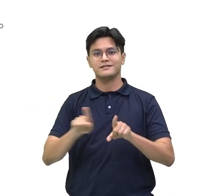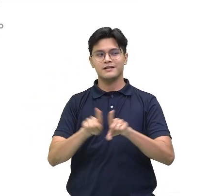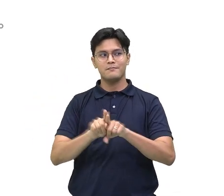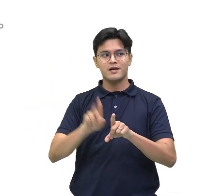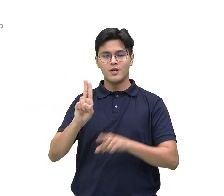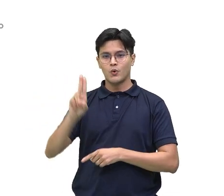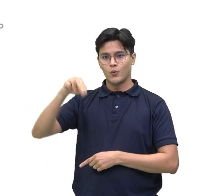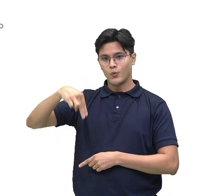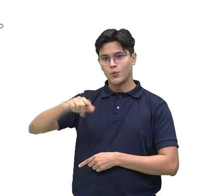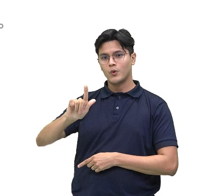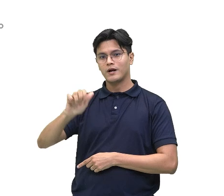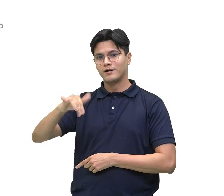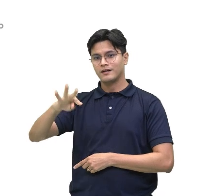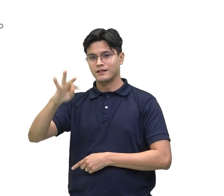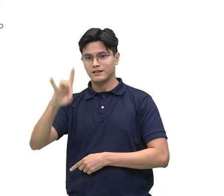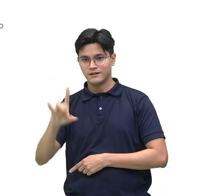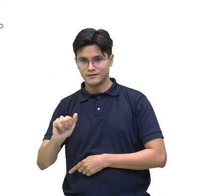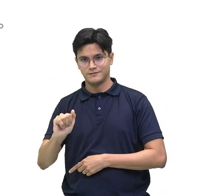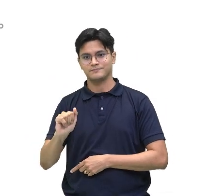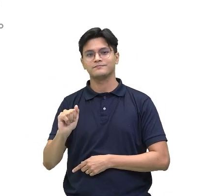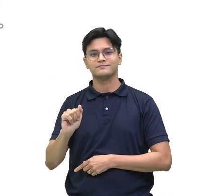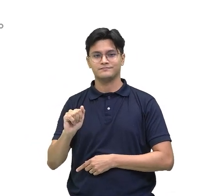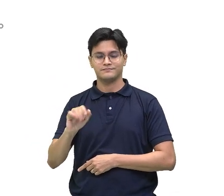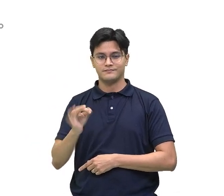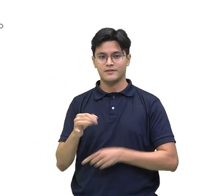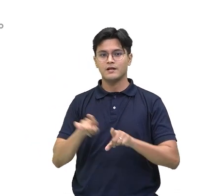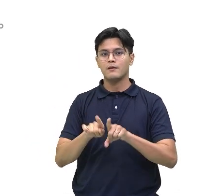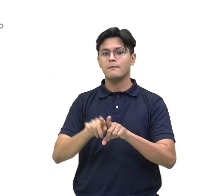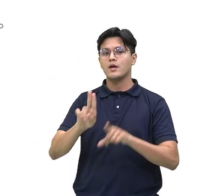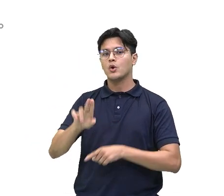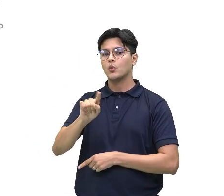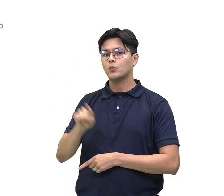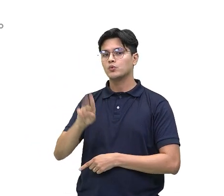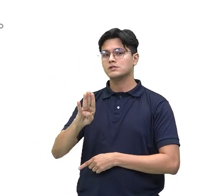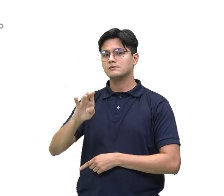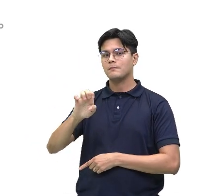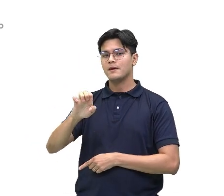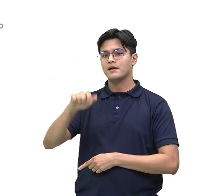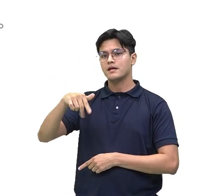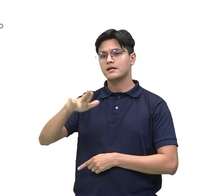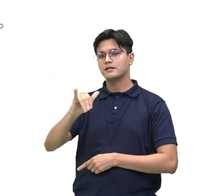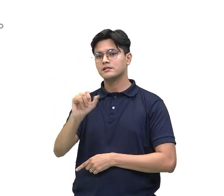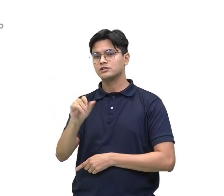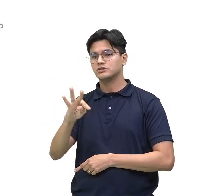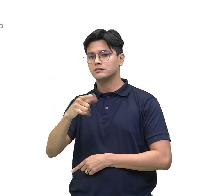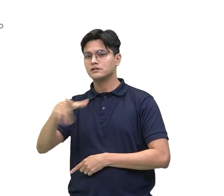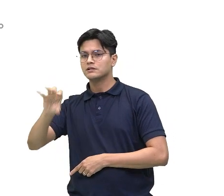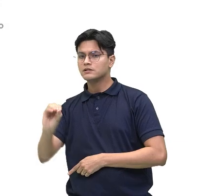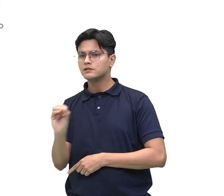e Uzbequistão. E quais serão os princípios aí do BRICS, né,